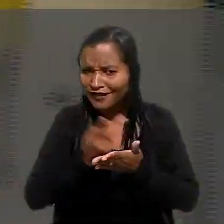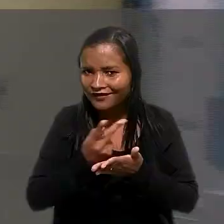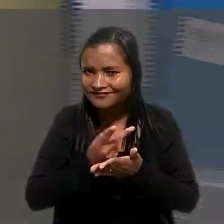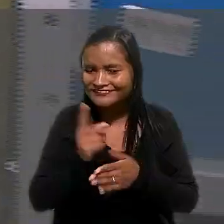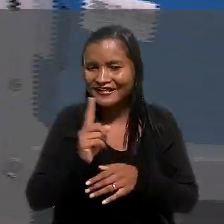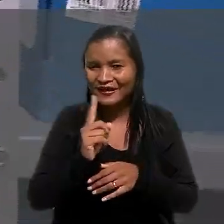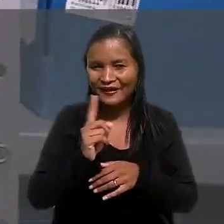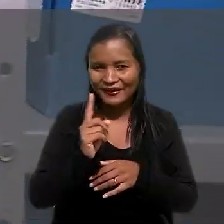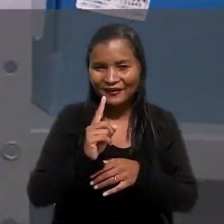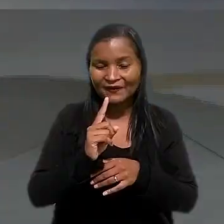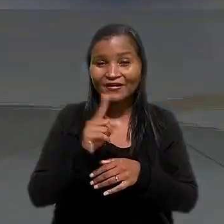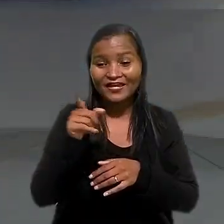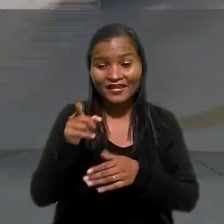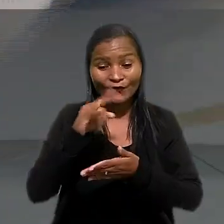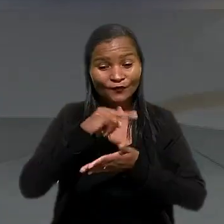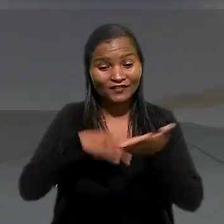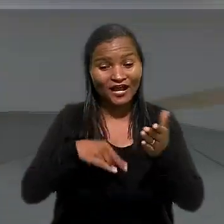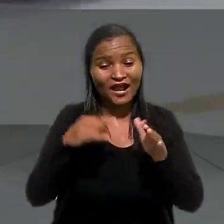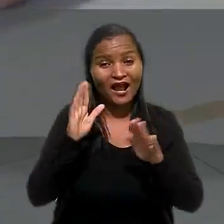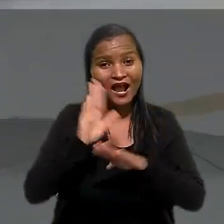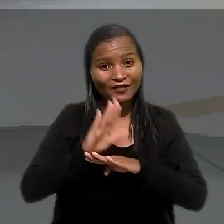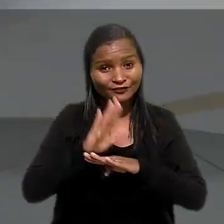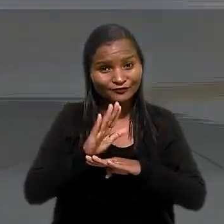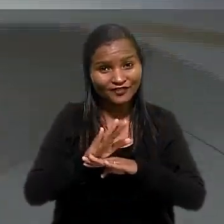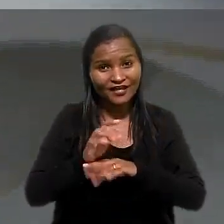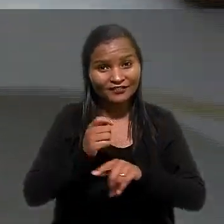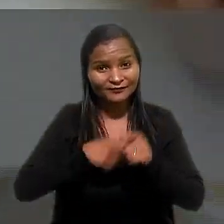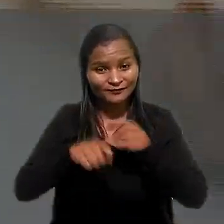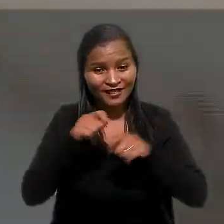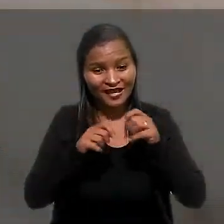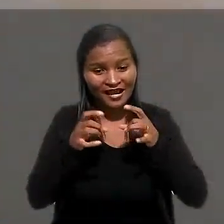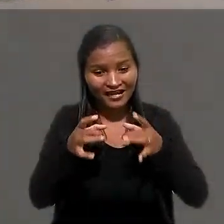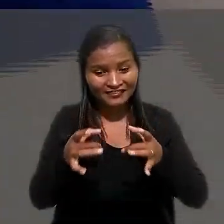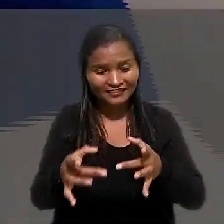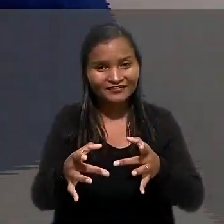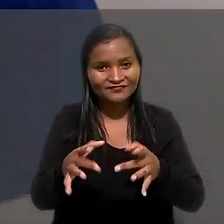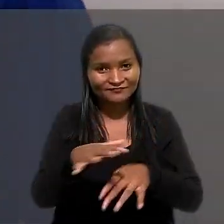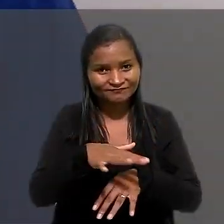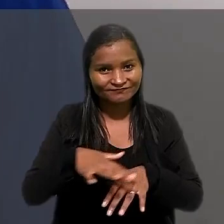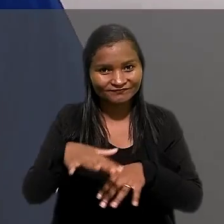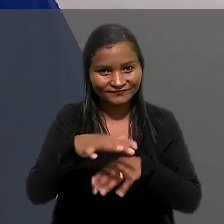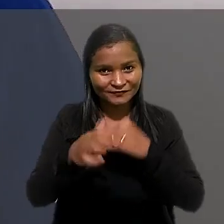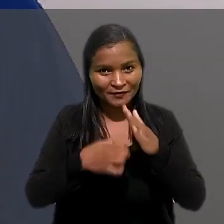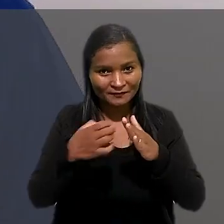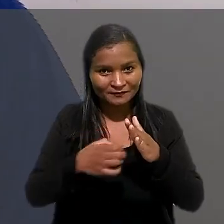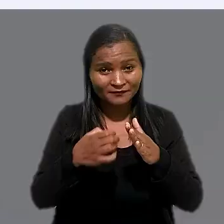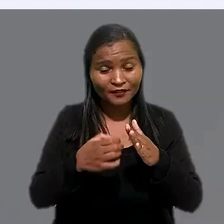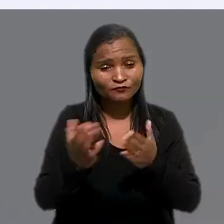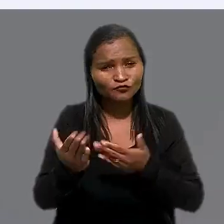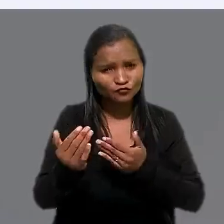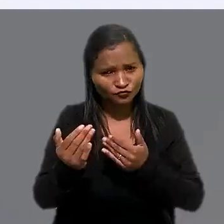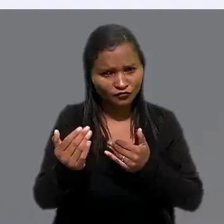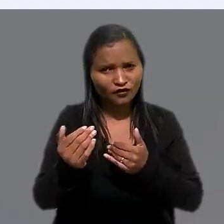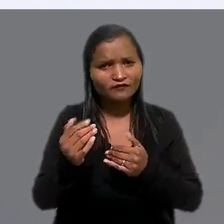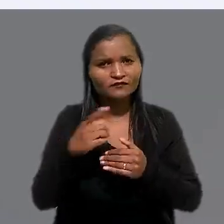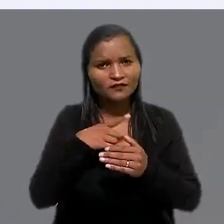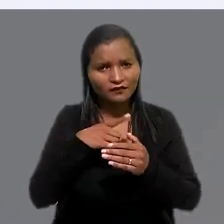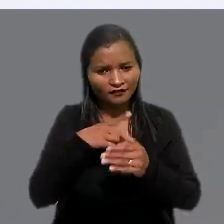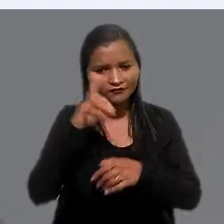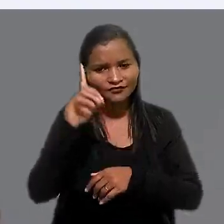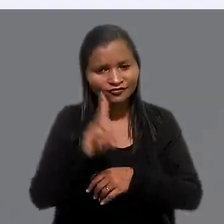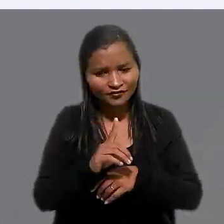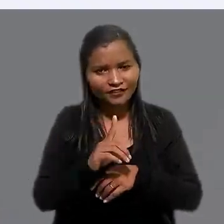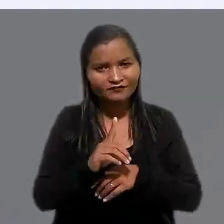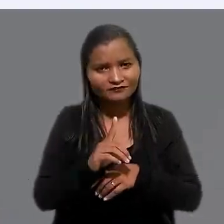não está irregular, não. Contratado para ajudar a gerenciar o arquivo de uma entidade de classe no Distrito Federal, o jovem está amparado